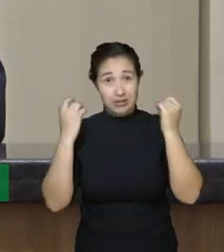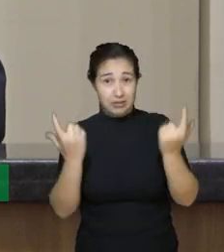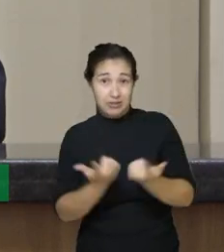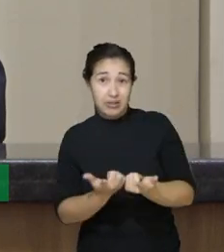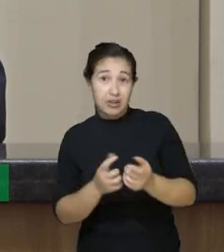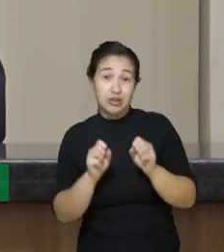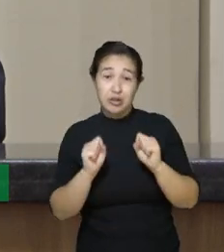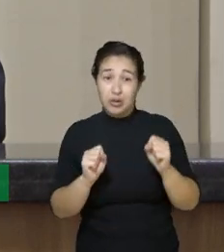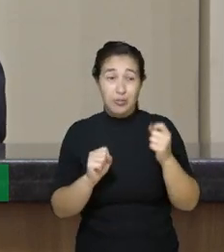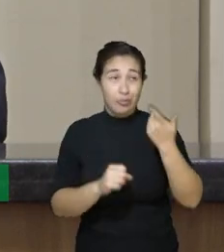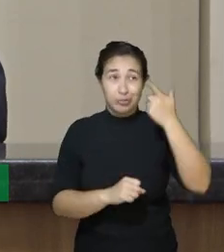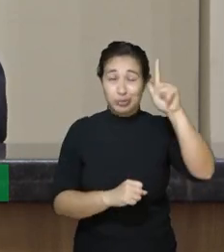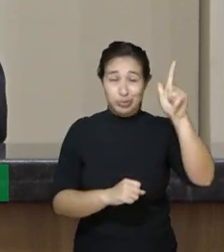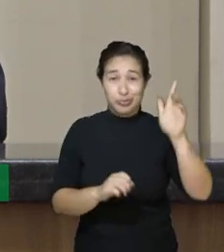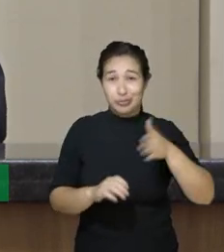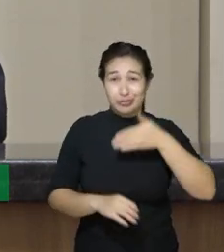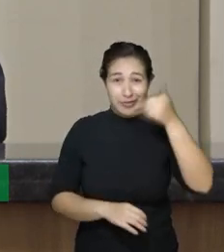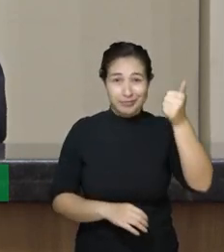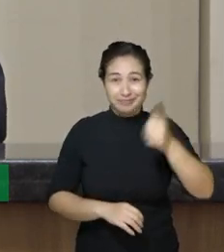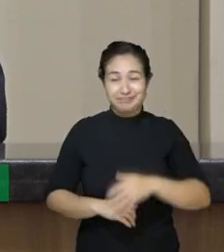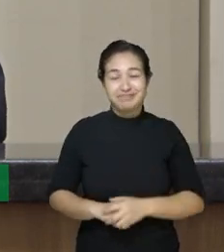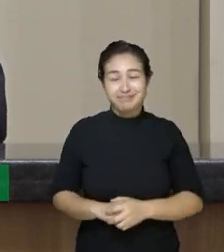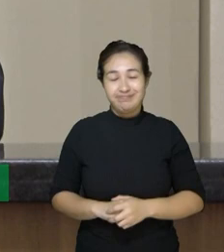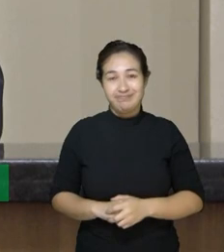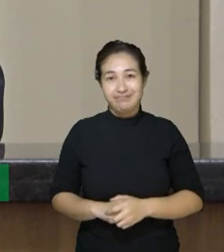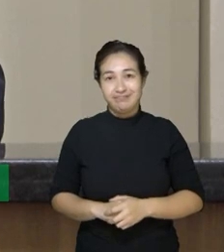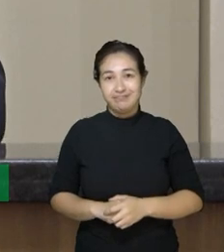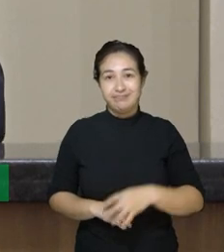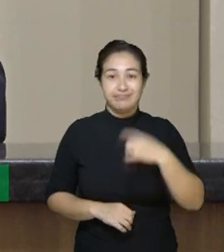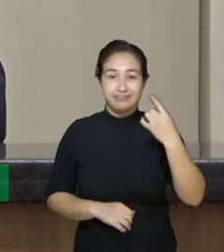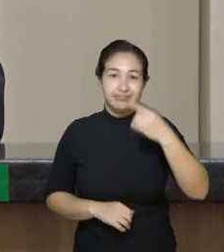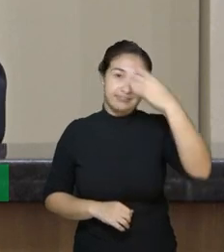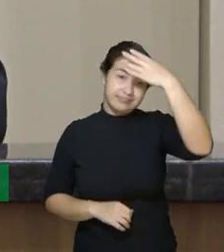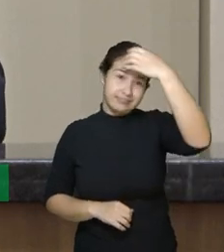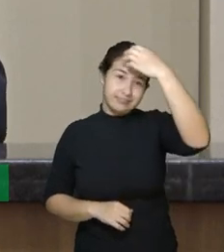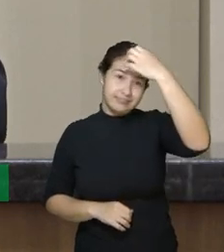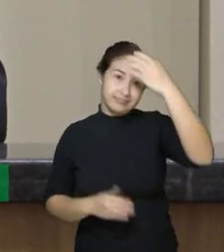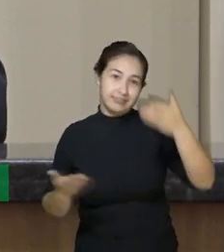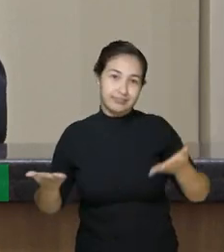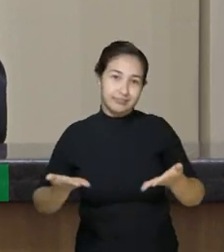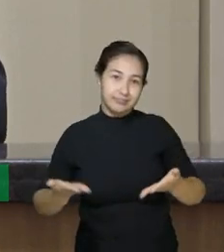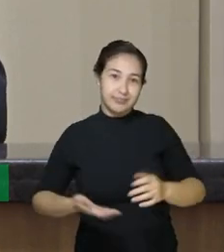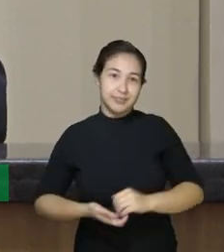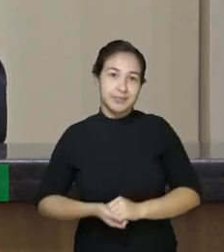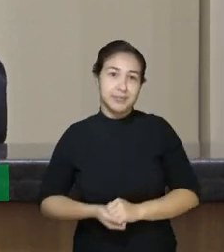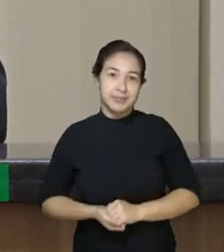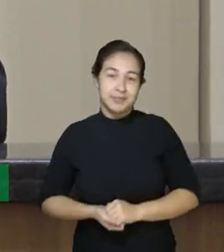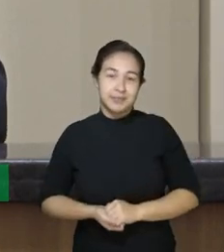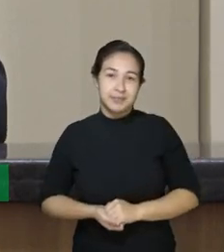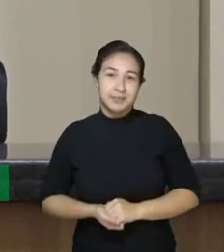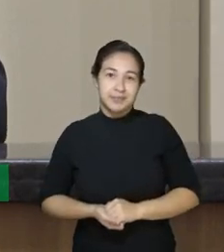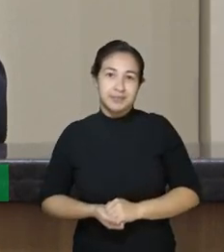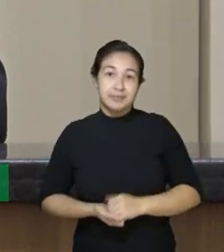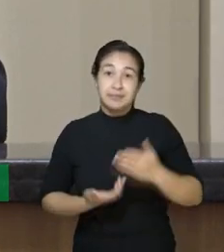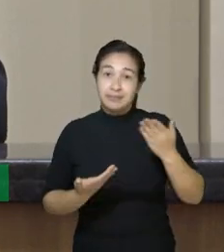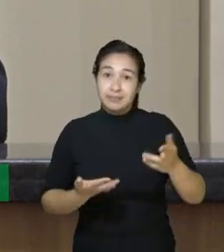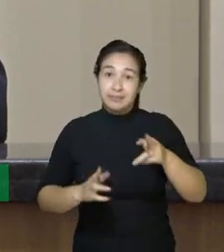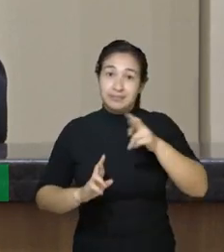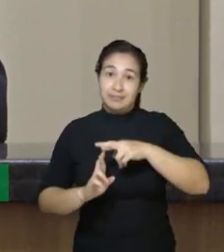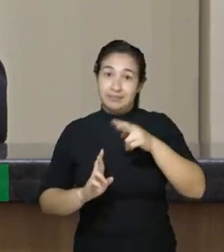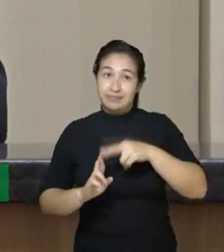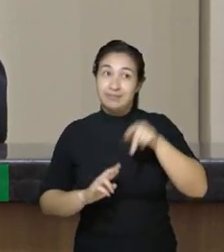maior. Ainda inscrito o deputado Ismael dos Santos, deputado que vai nos representar em